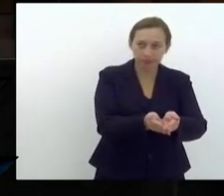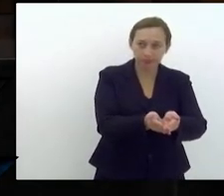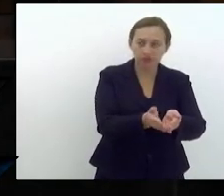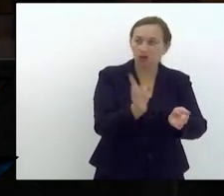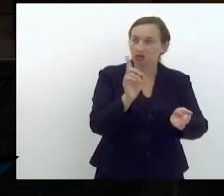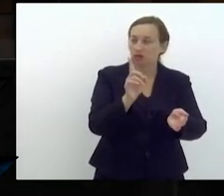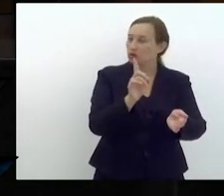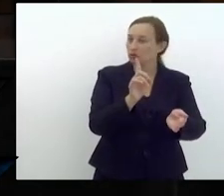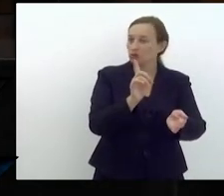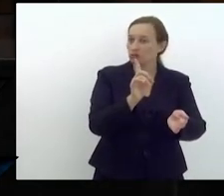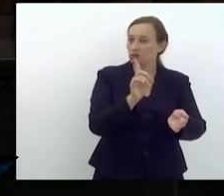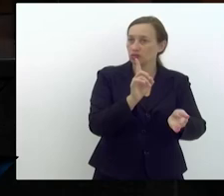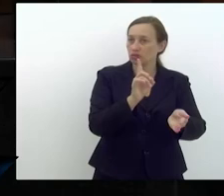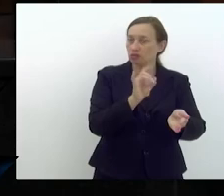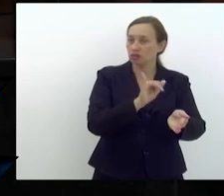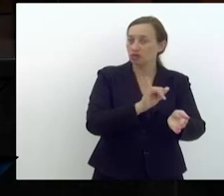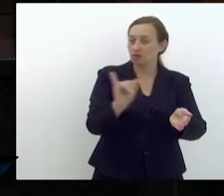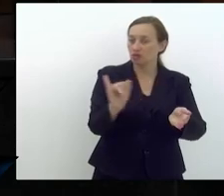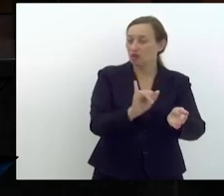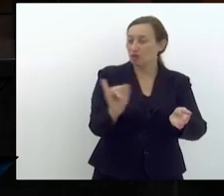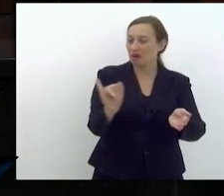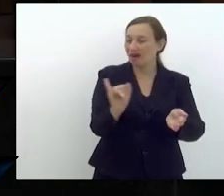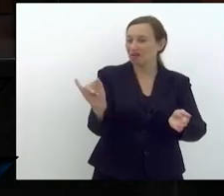a devida comunicação